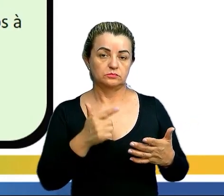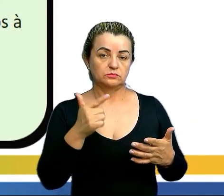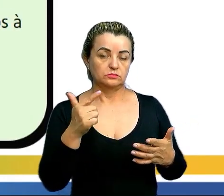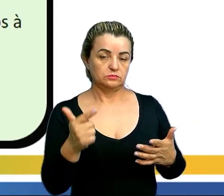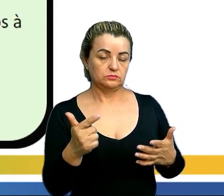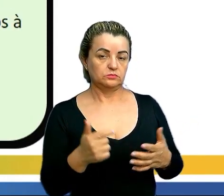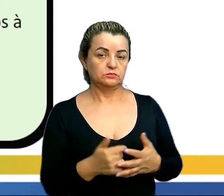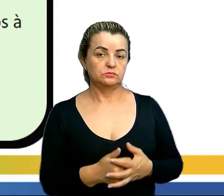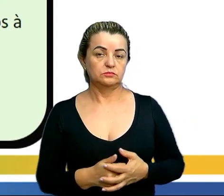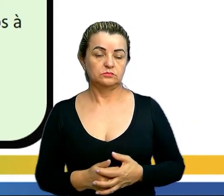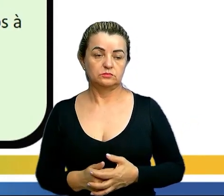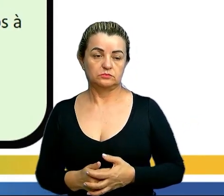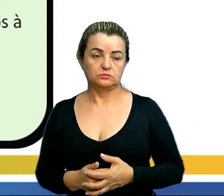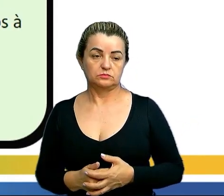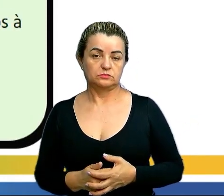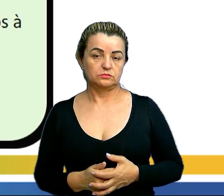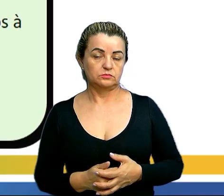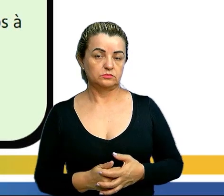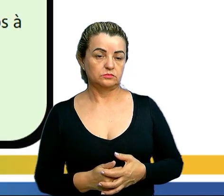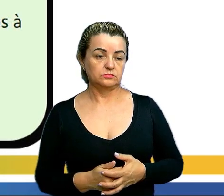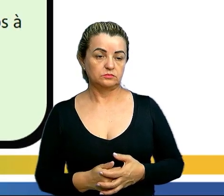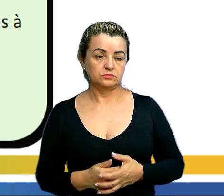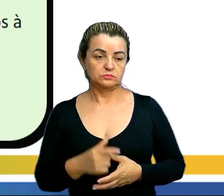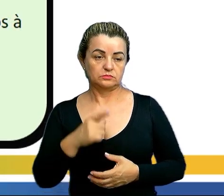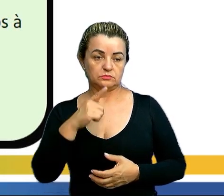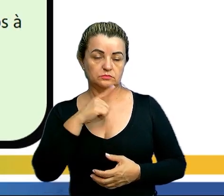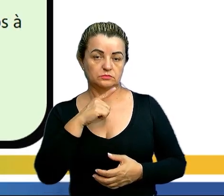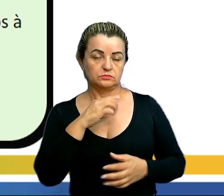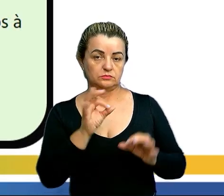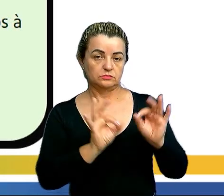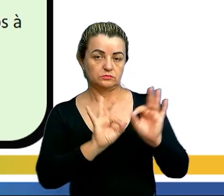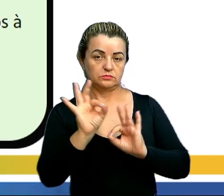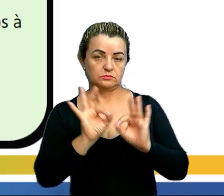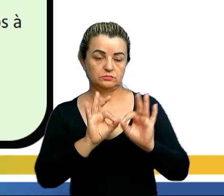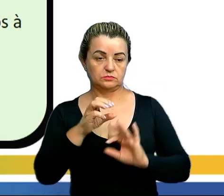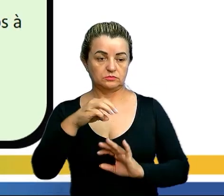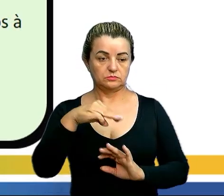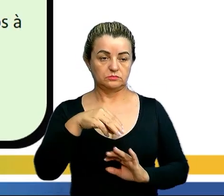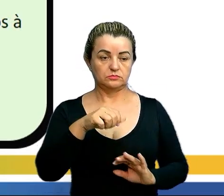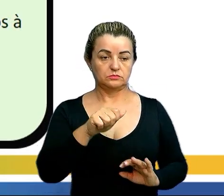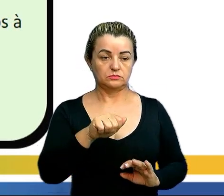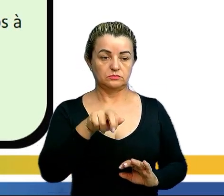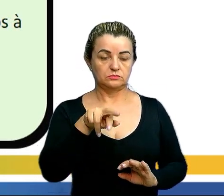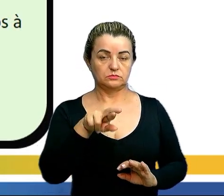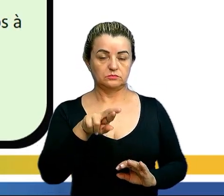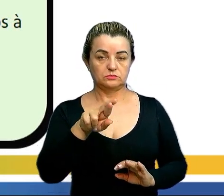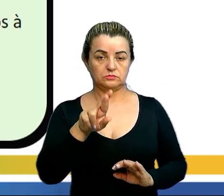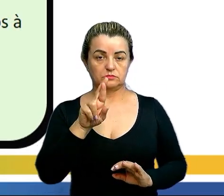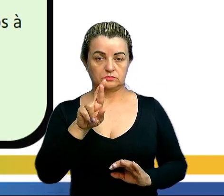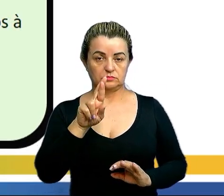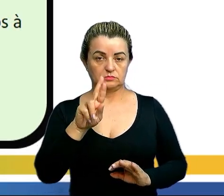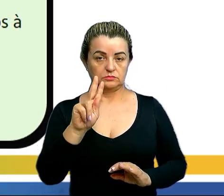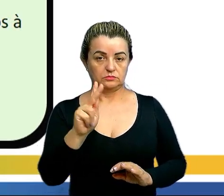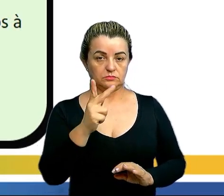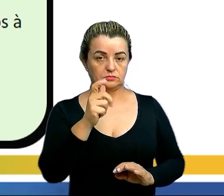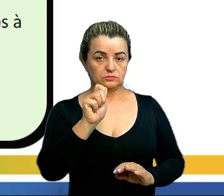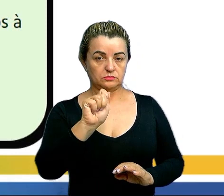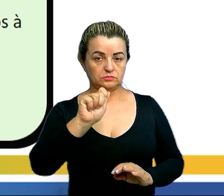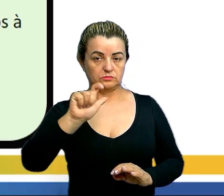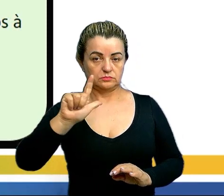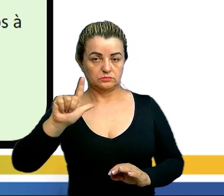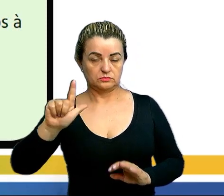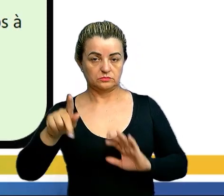ofensivas políticas. Então, além da doutrina Truman, nós vamos ter o Plano Marshall como uma das prerrogativas também